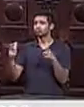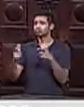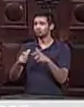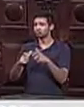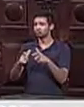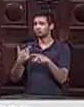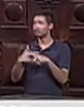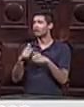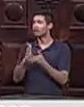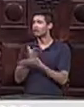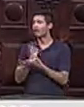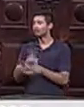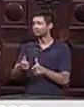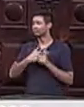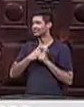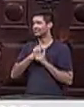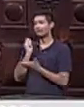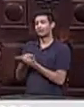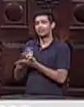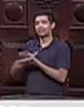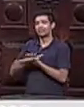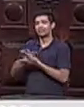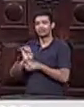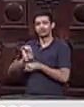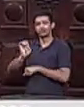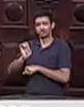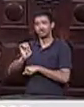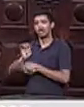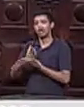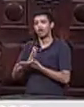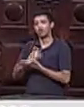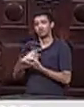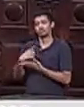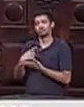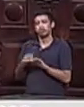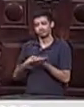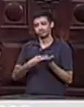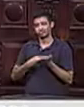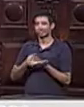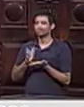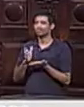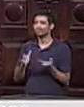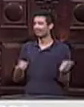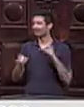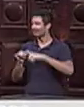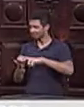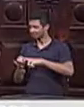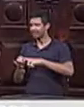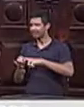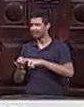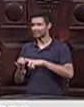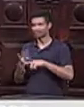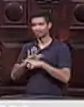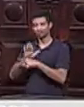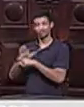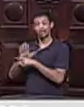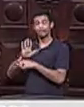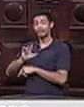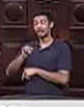inadimplente é o Estado, já se propõe a voltar a atender se o